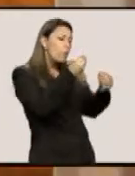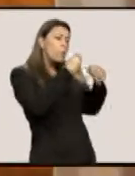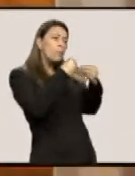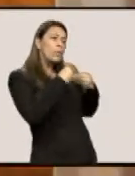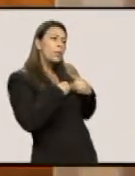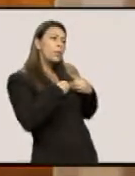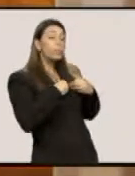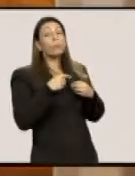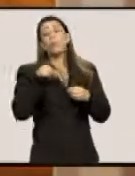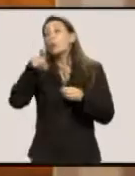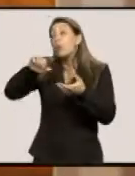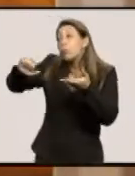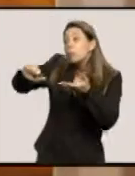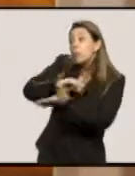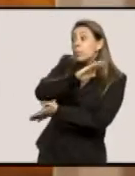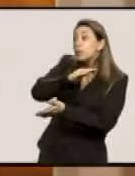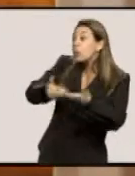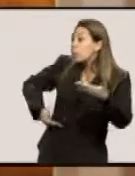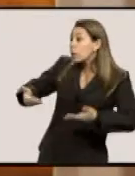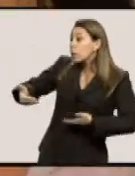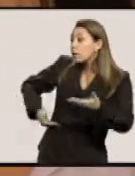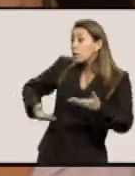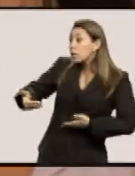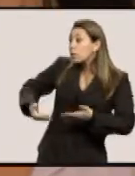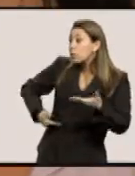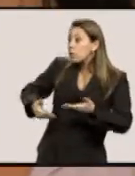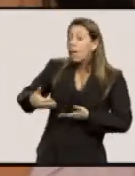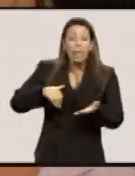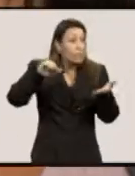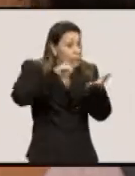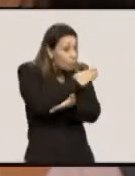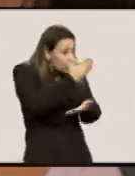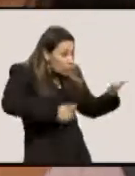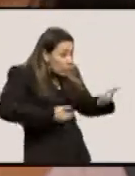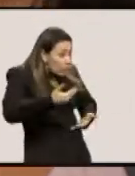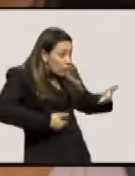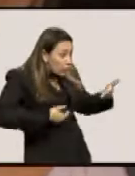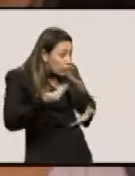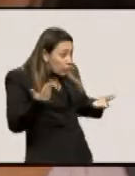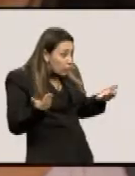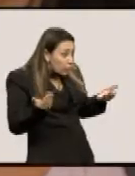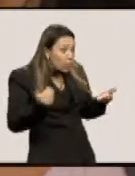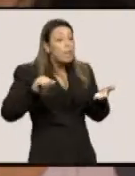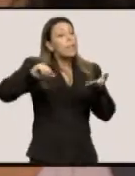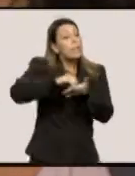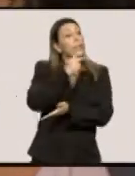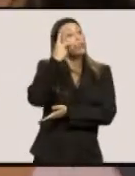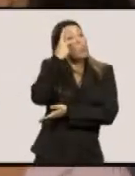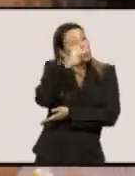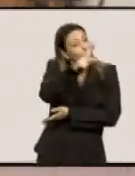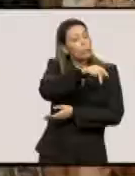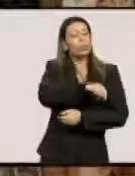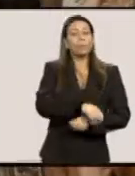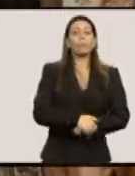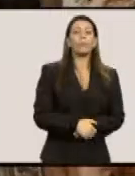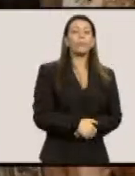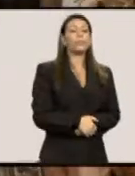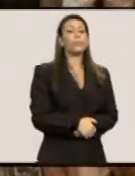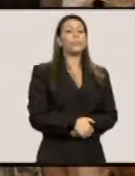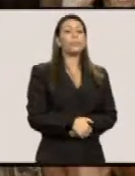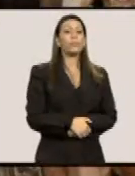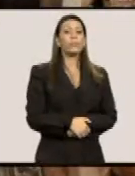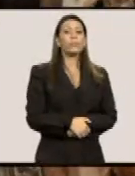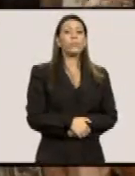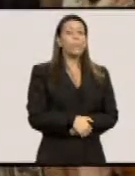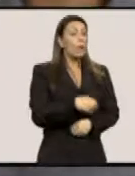Então demite a Aninha. Demite a Aninha? Sim, demite a Aninha. Demite a Aninha? Sim. Demite você. Aninha volta